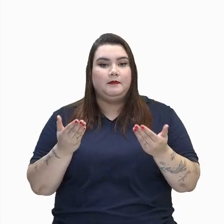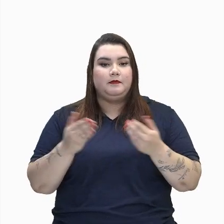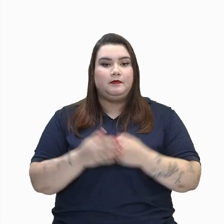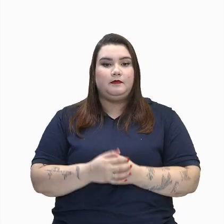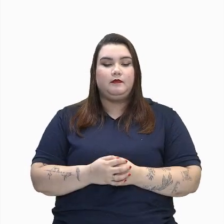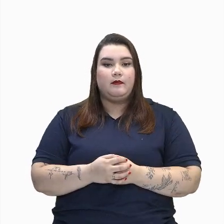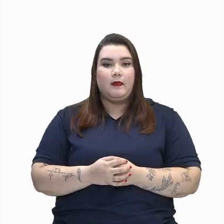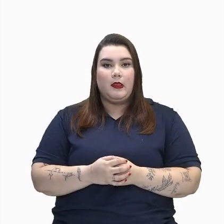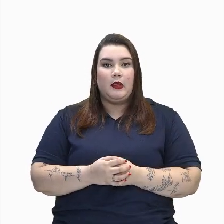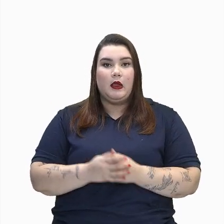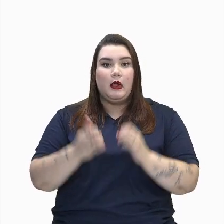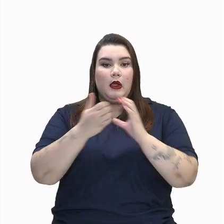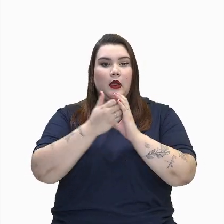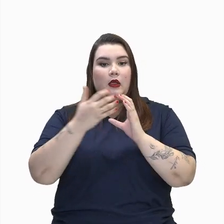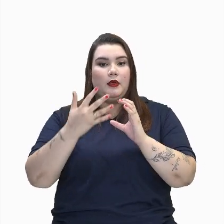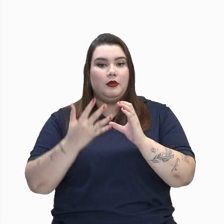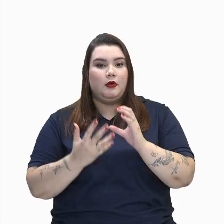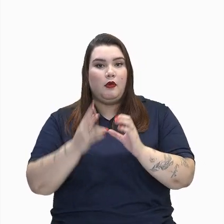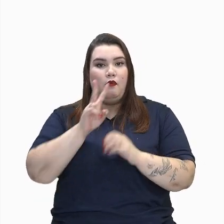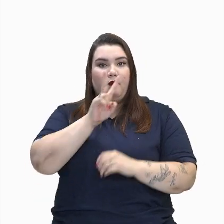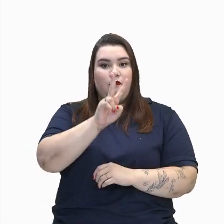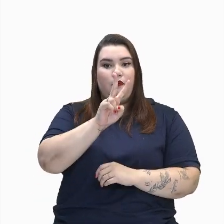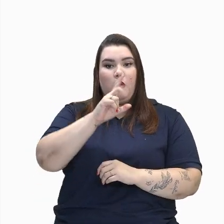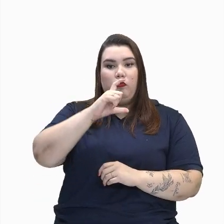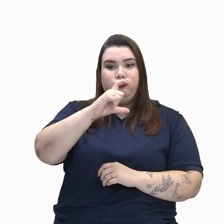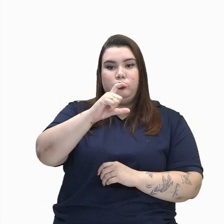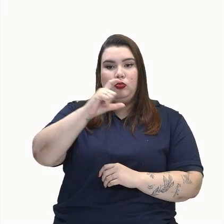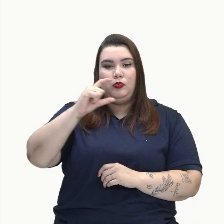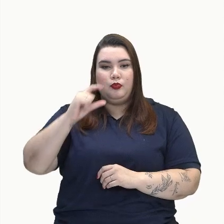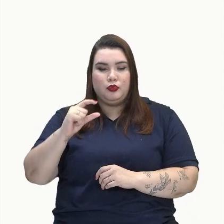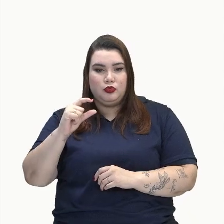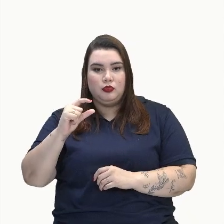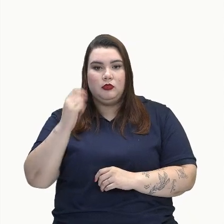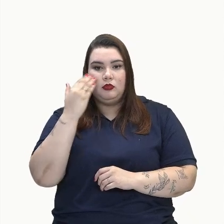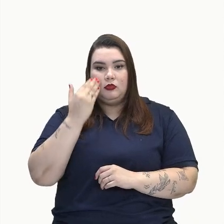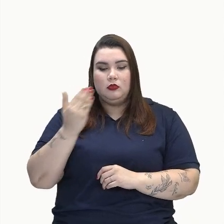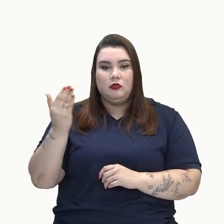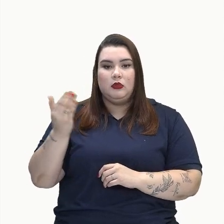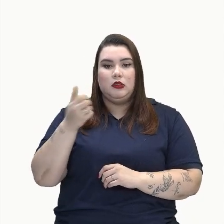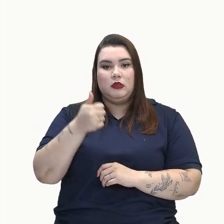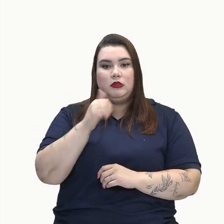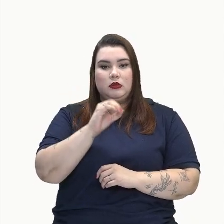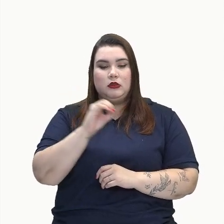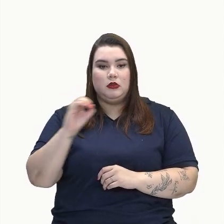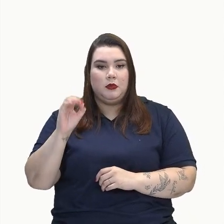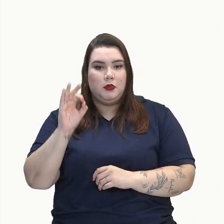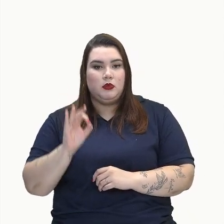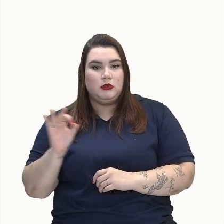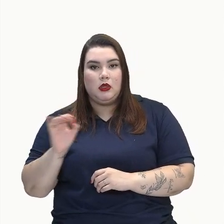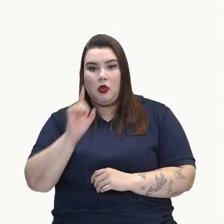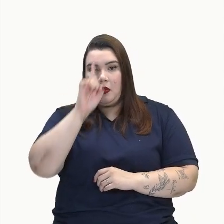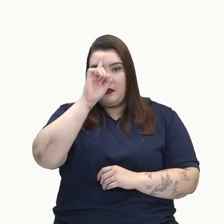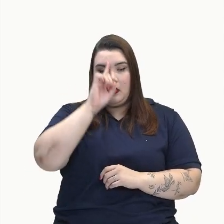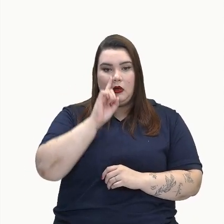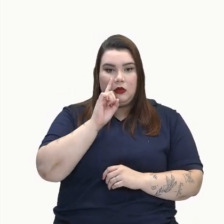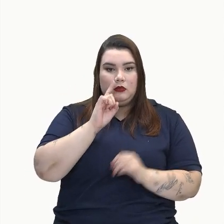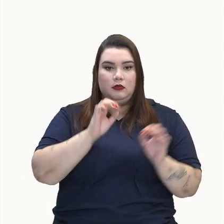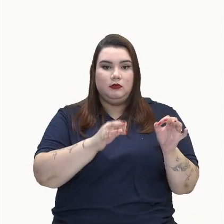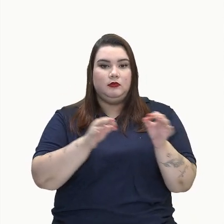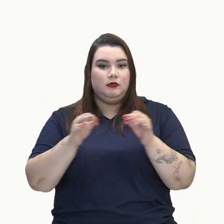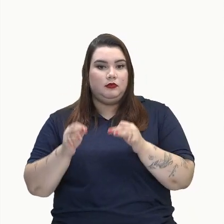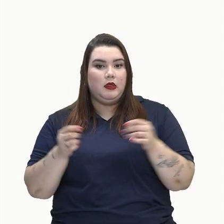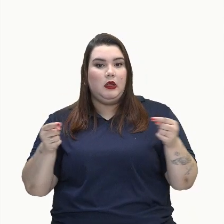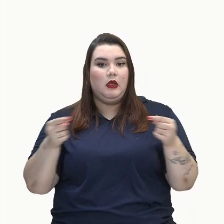em indivíduos, vejam só, 100% híbridos que apresentavam um vezão e um vezinho. Isso é a